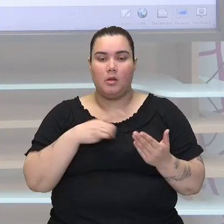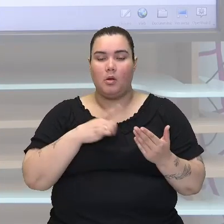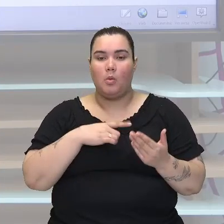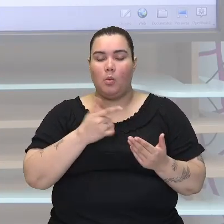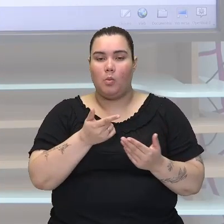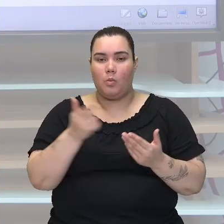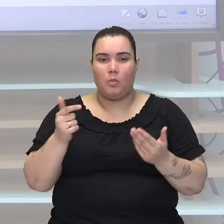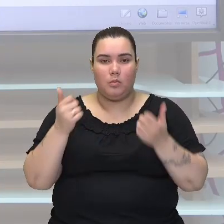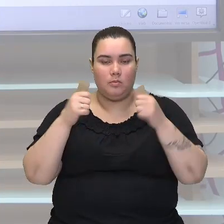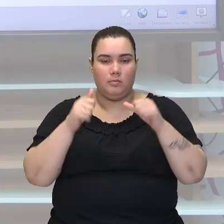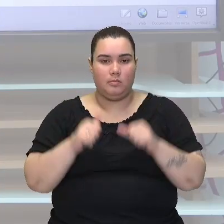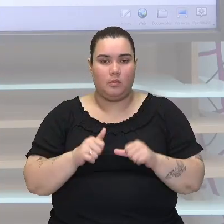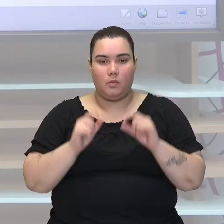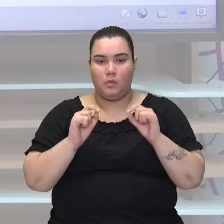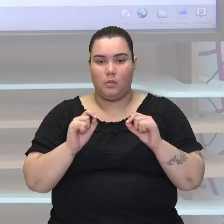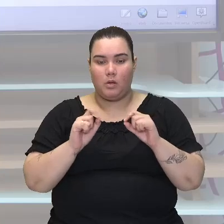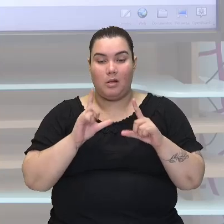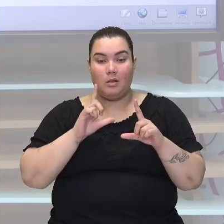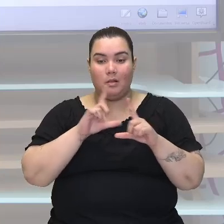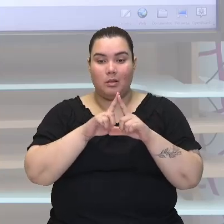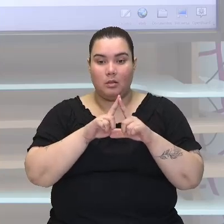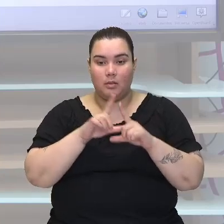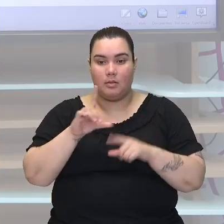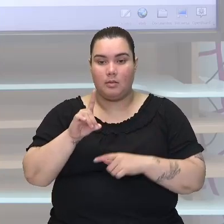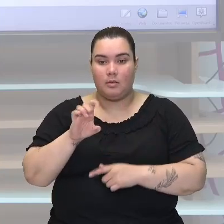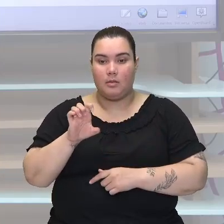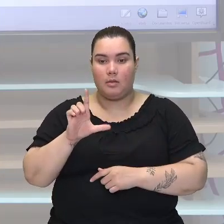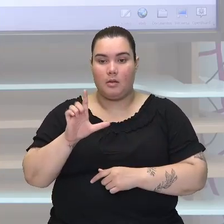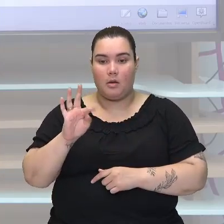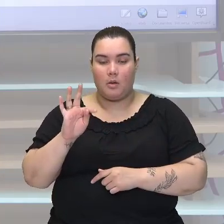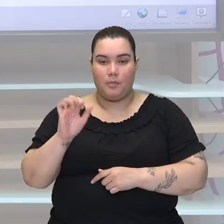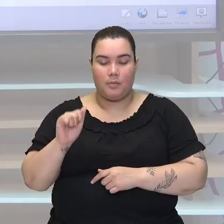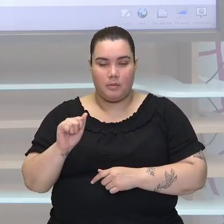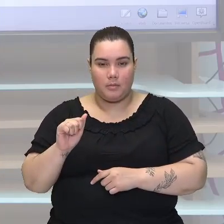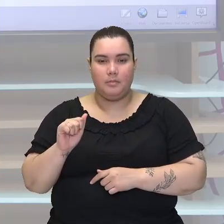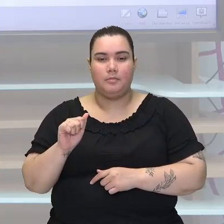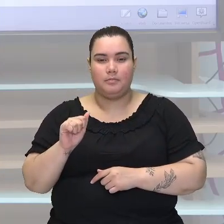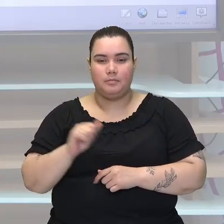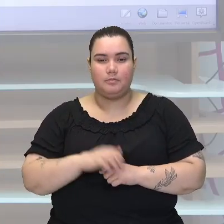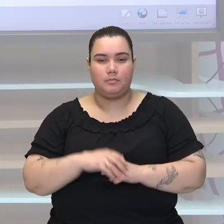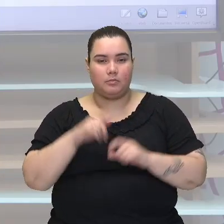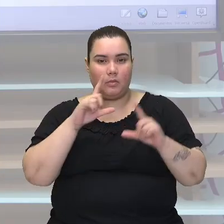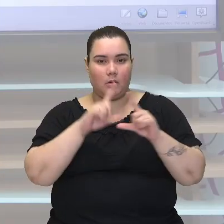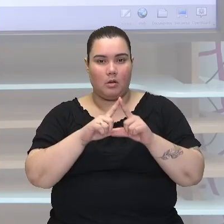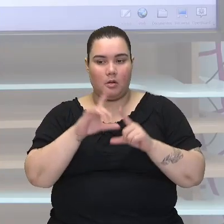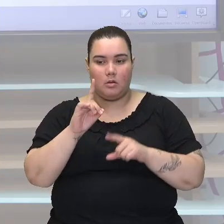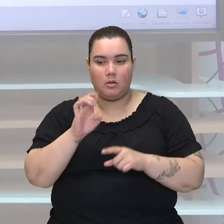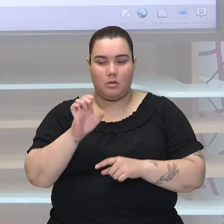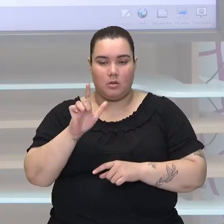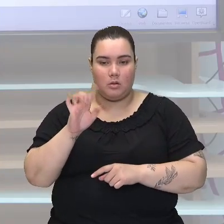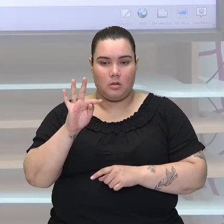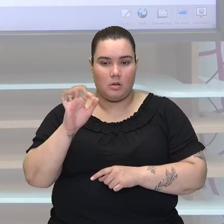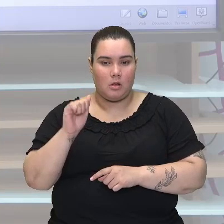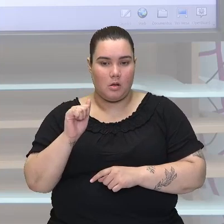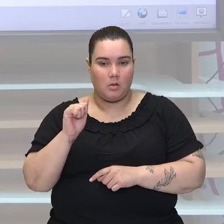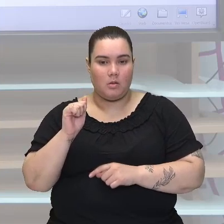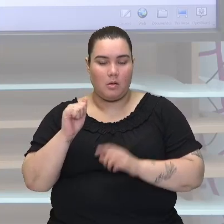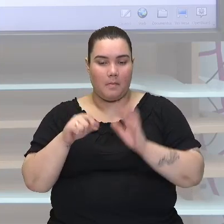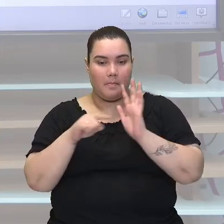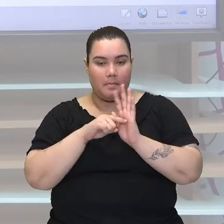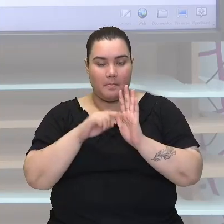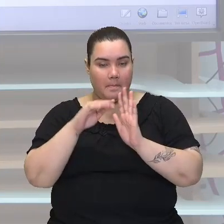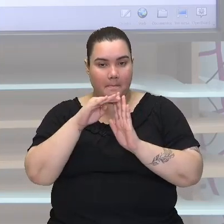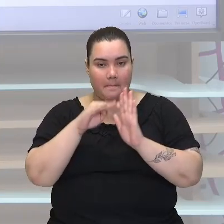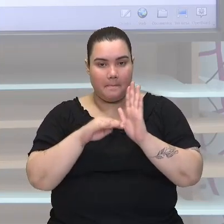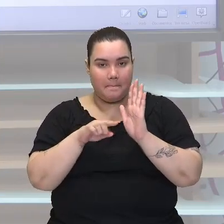para a gente analisar também, que é o delta, tá? Quando o delta for menor do que zero, que é o caso